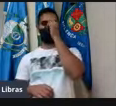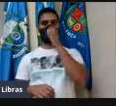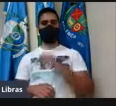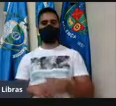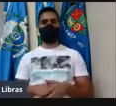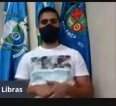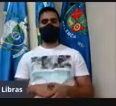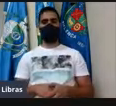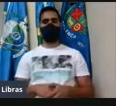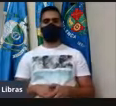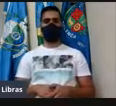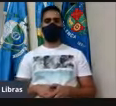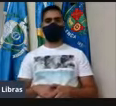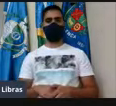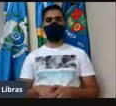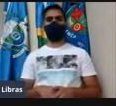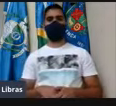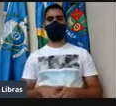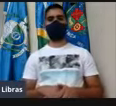com esse profissional, né,